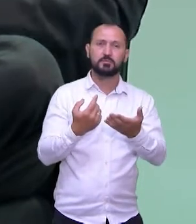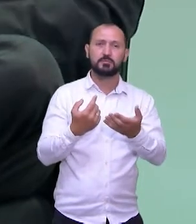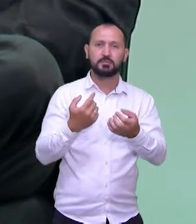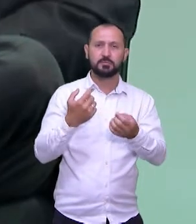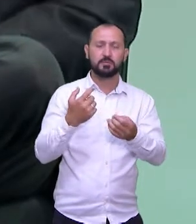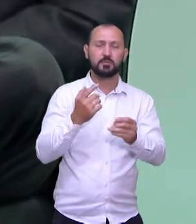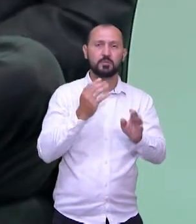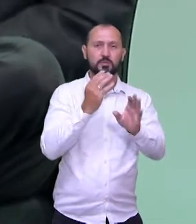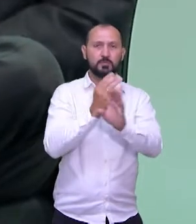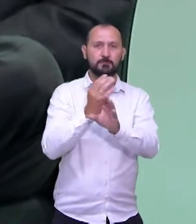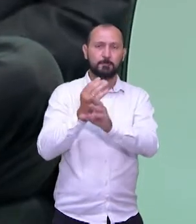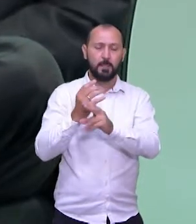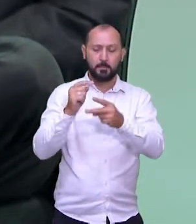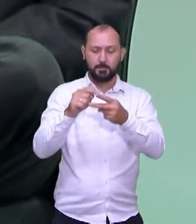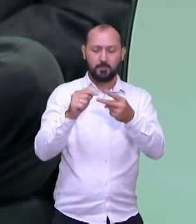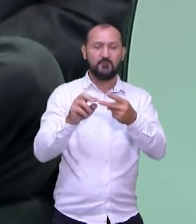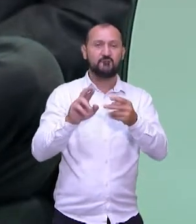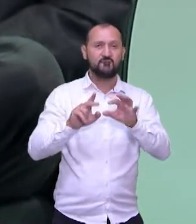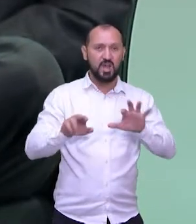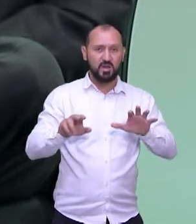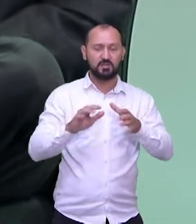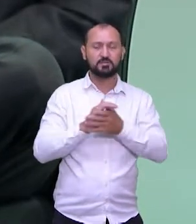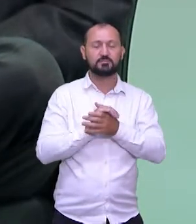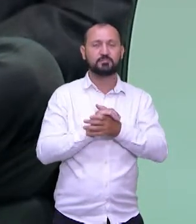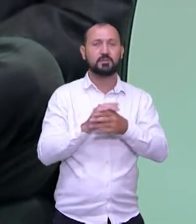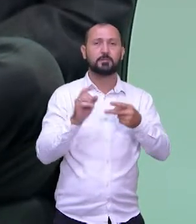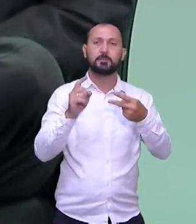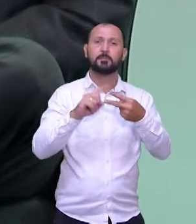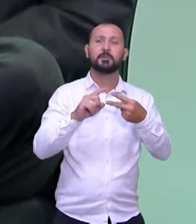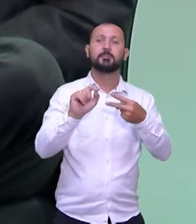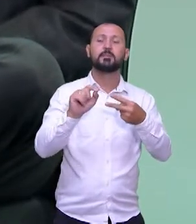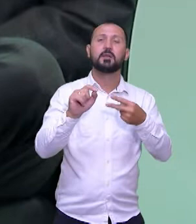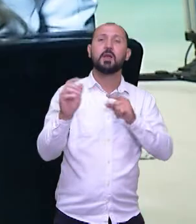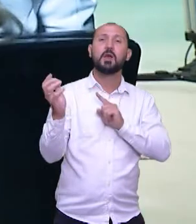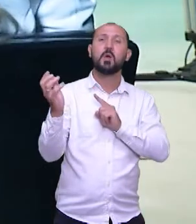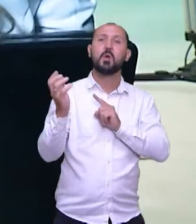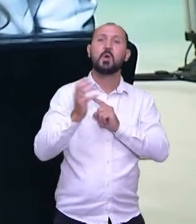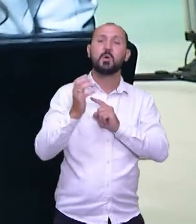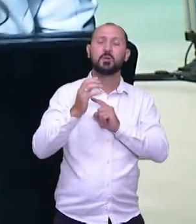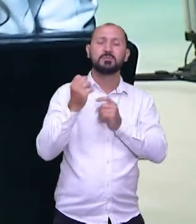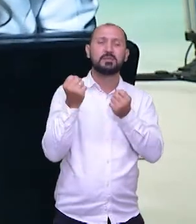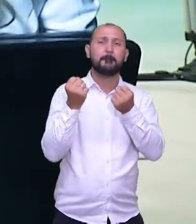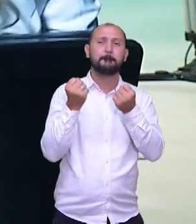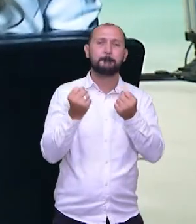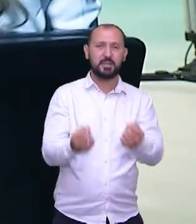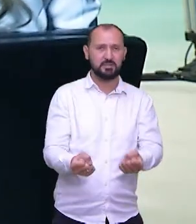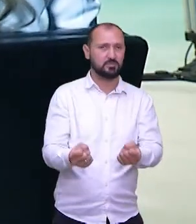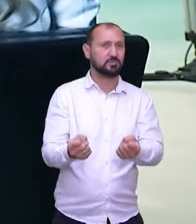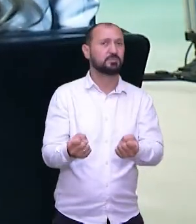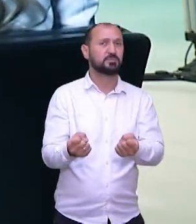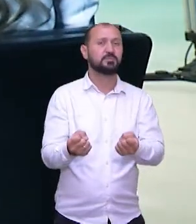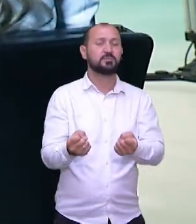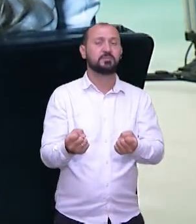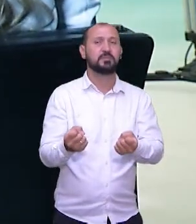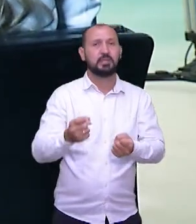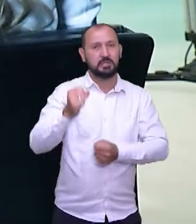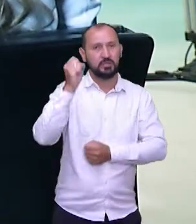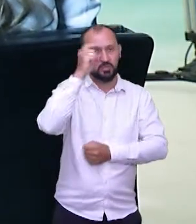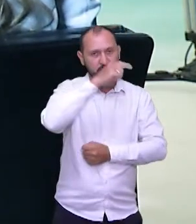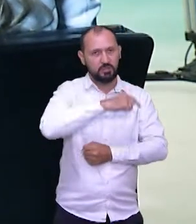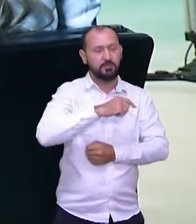consegui identificar duas situações diferentes. A primeira é o efeito colateral dessa carga tributária excessiva